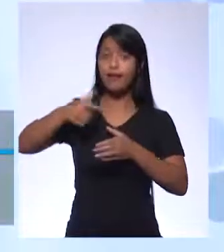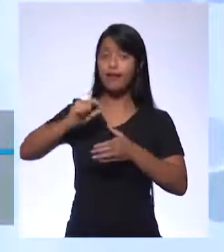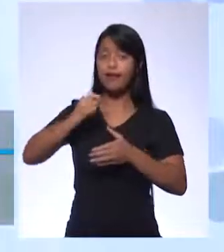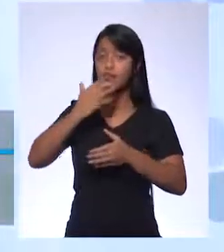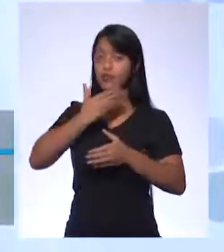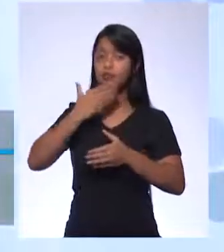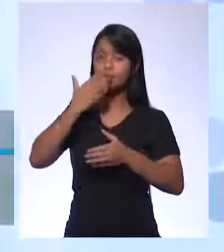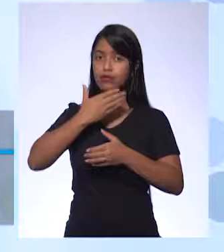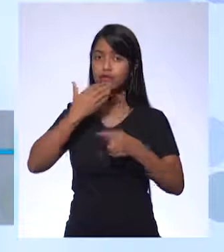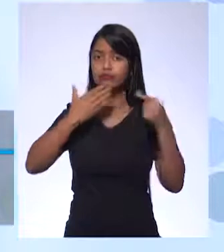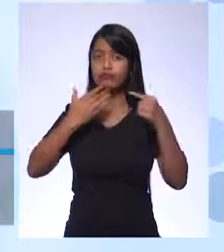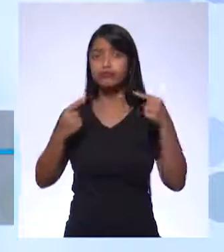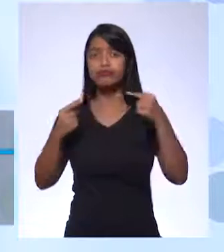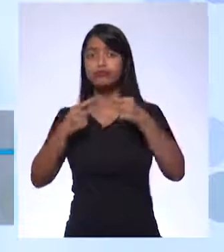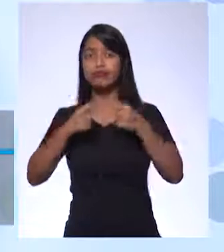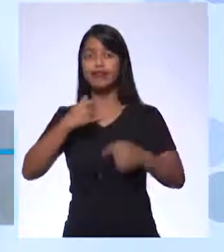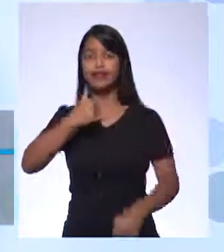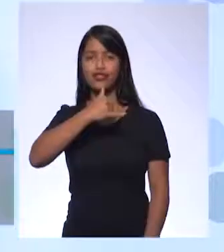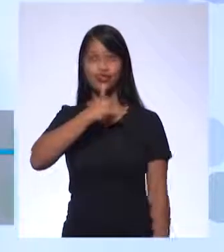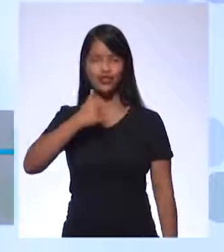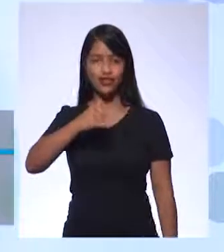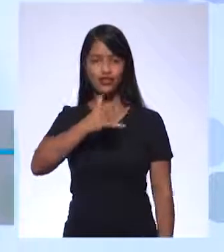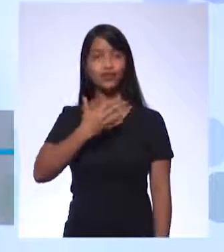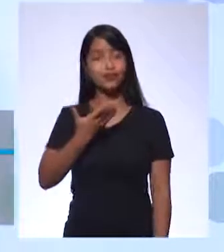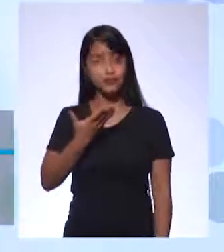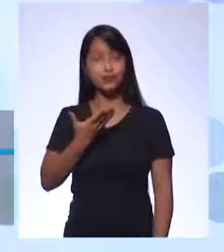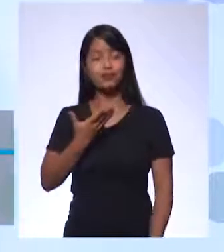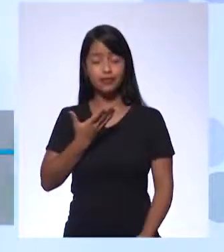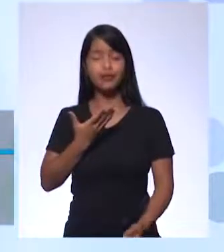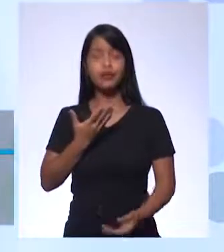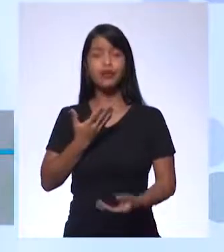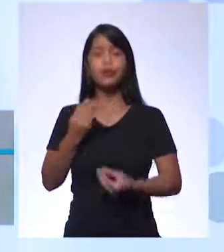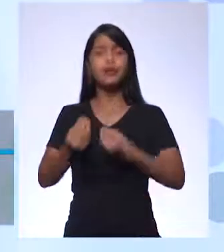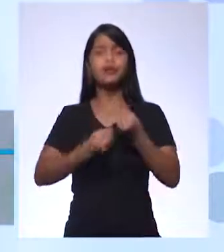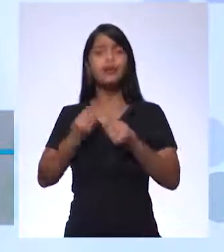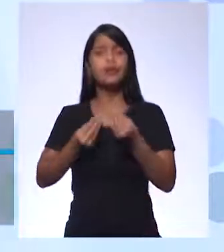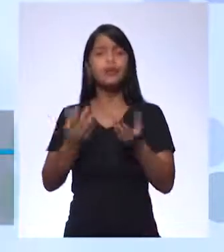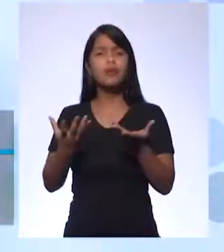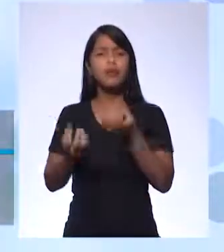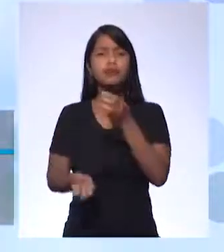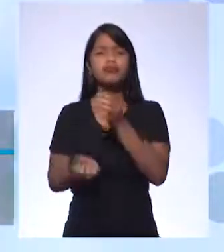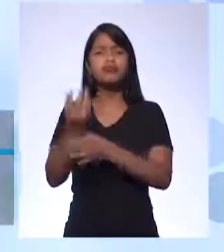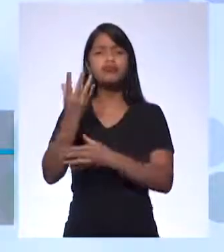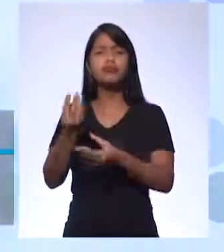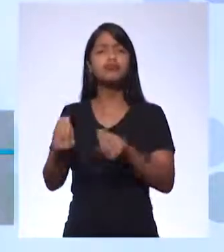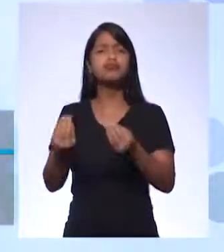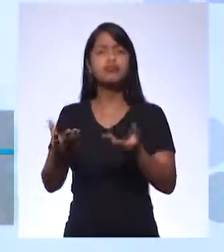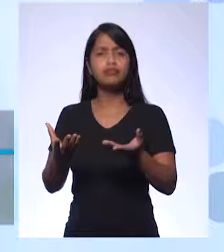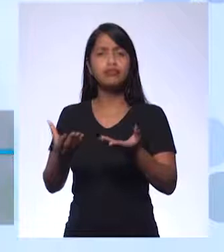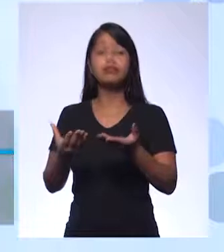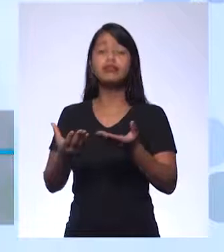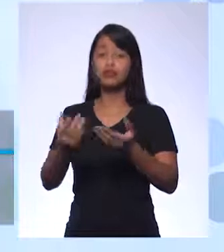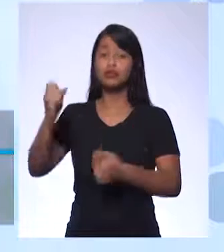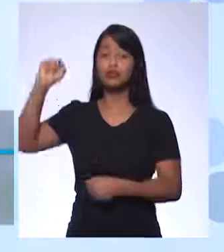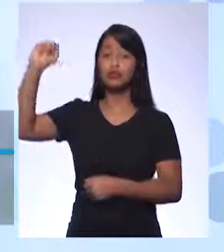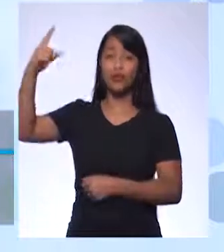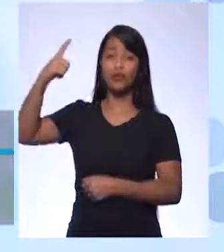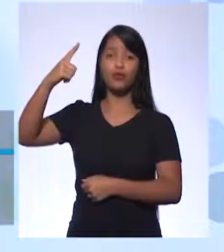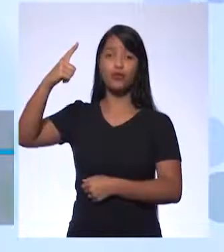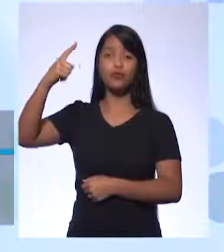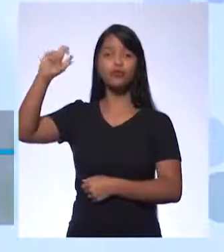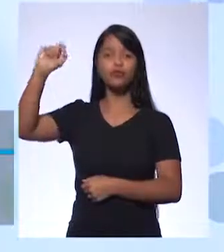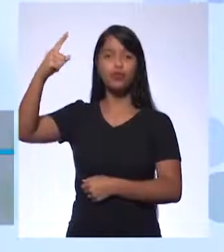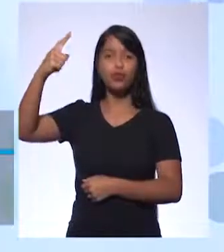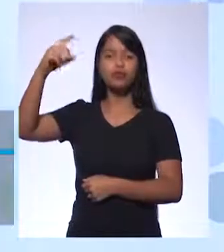o açúcar? Gente, açúcar é energia química. Como é que essa energia química se formou? Olha só, a partir da energia solar. Né, lá